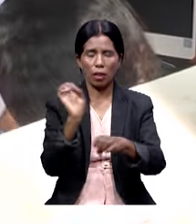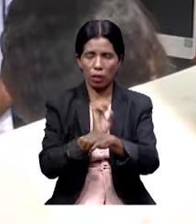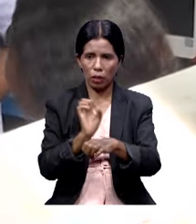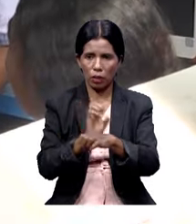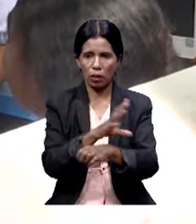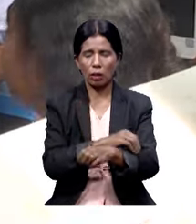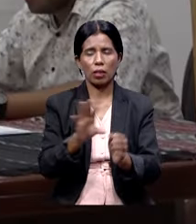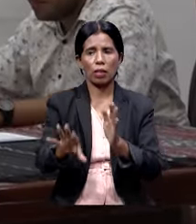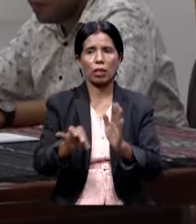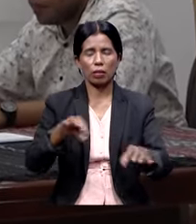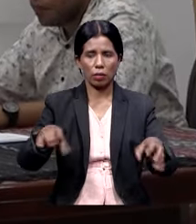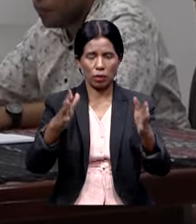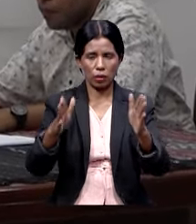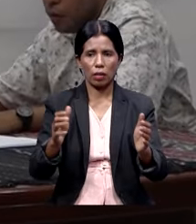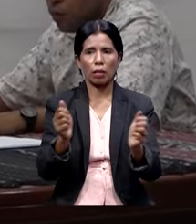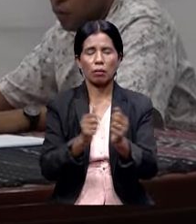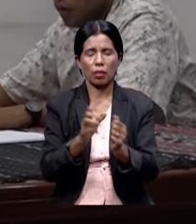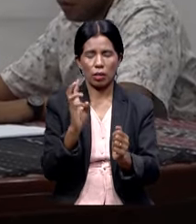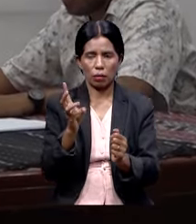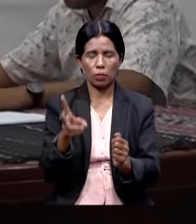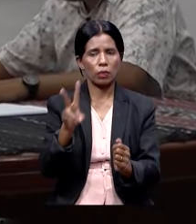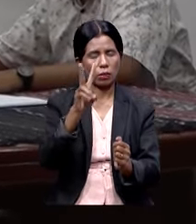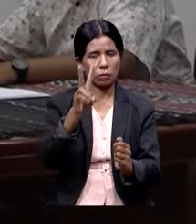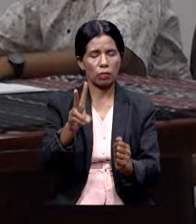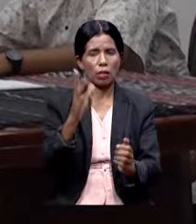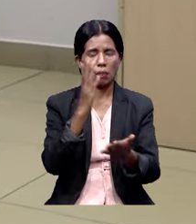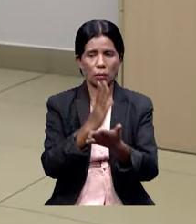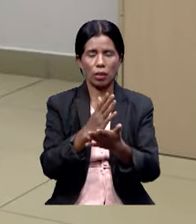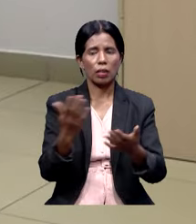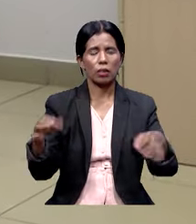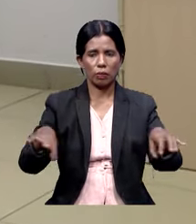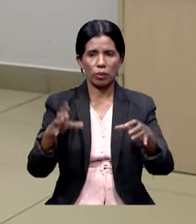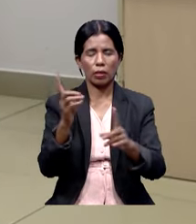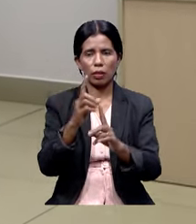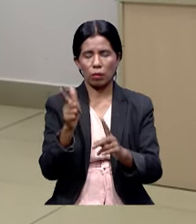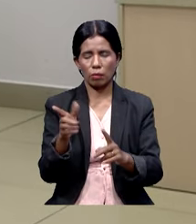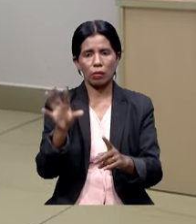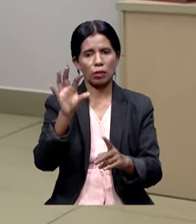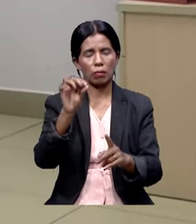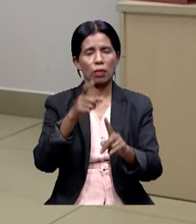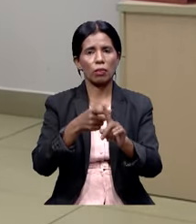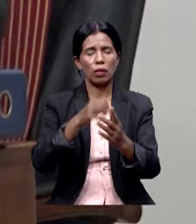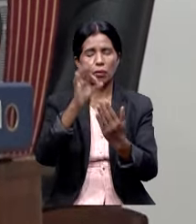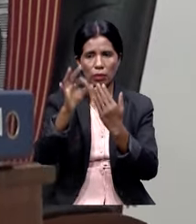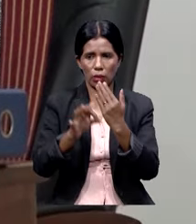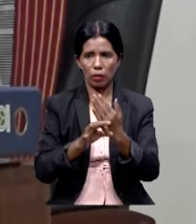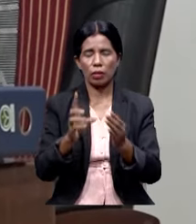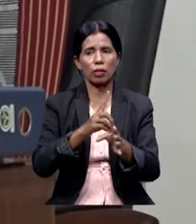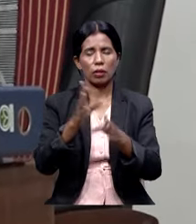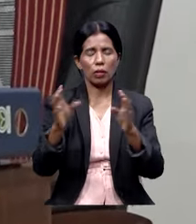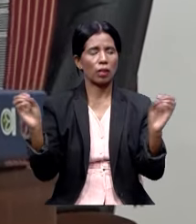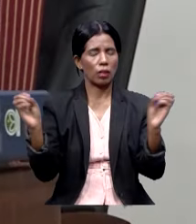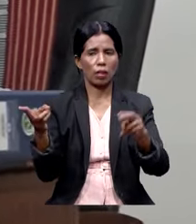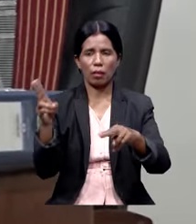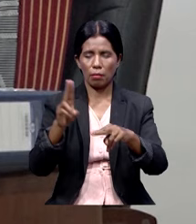deve notificar a funcionário contratado na Inenul Recenrua, onde termina a ser no contrato, e agora um grande recenseio em fevereiro, né? O diretor, né? Vai ir a